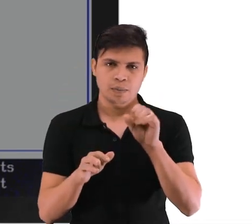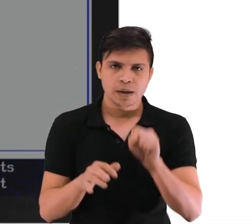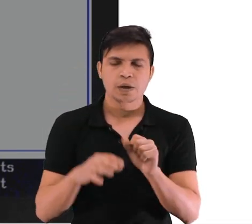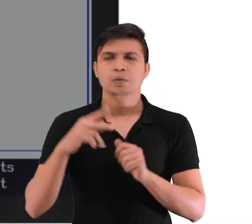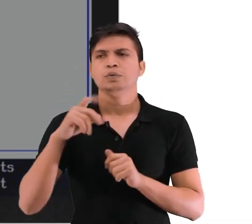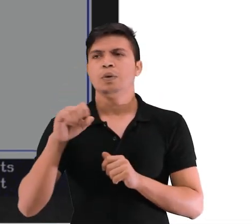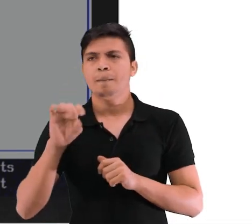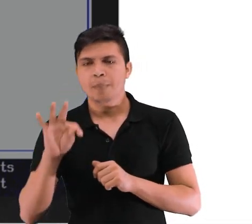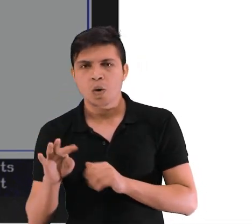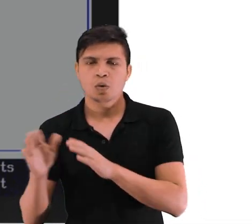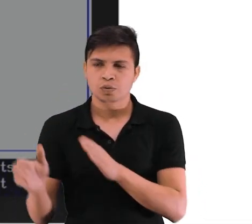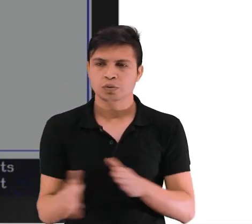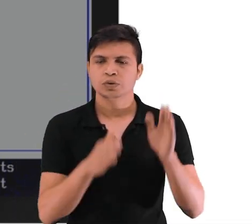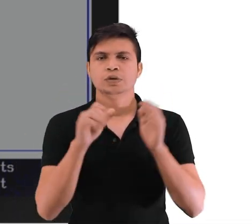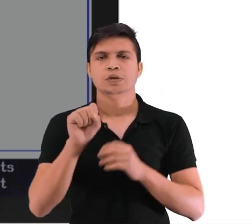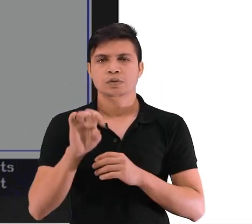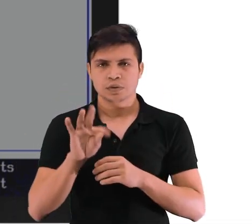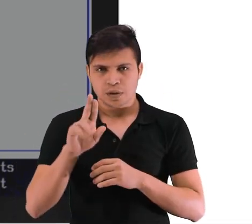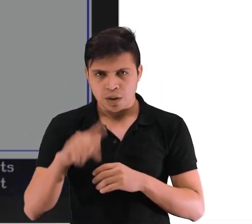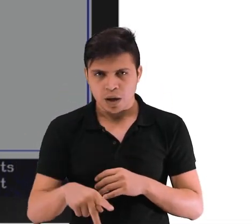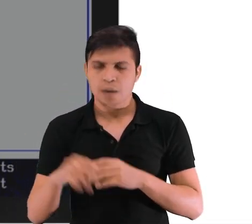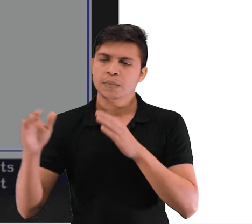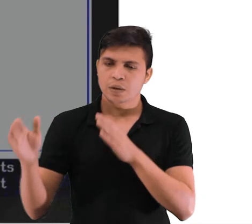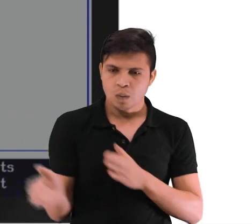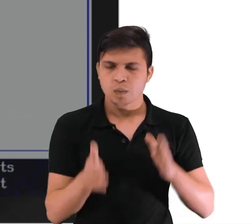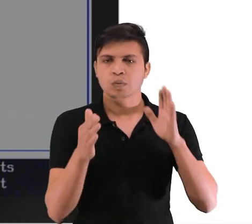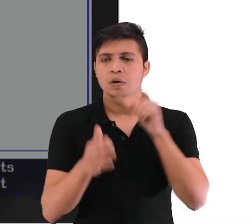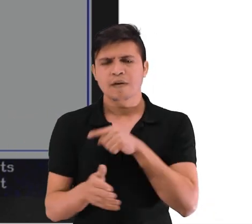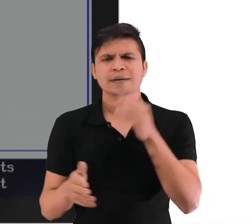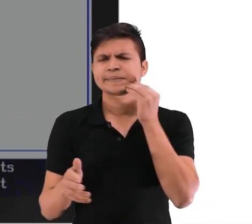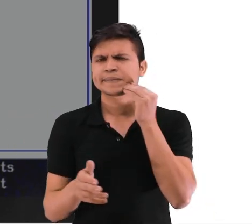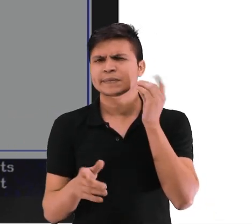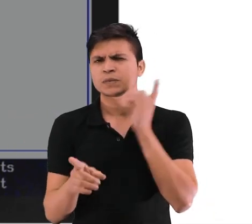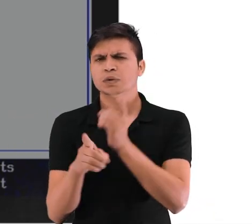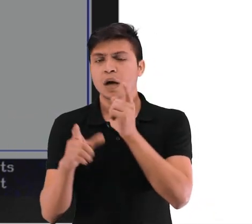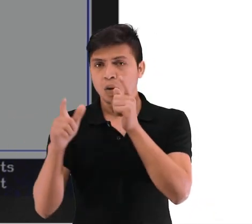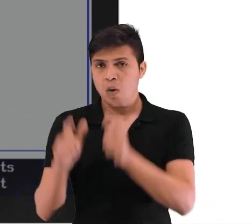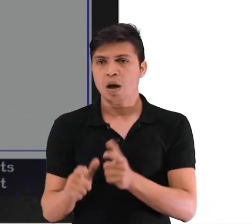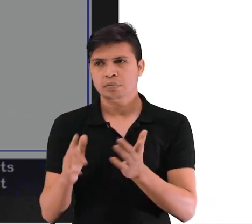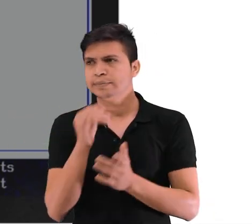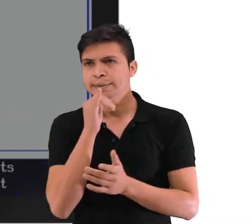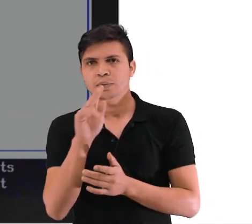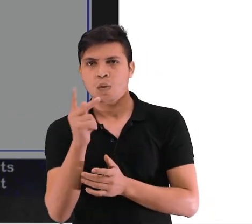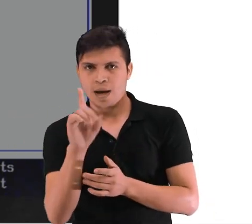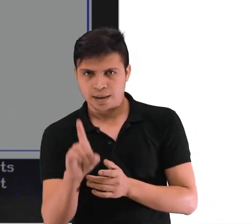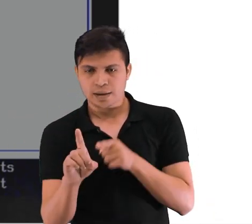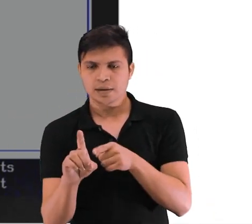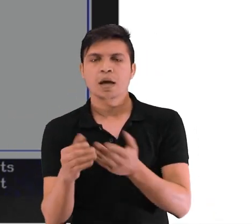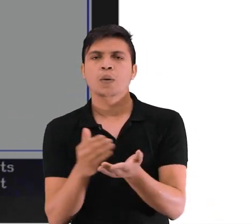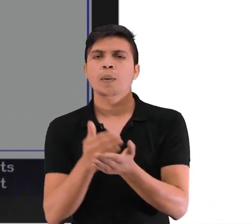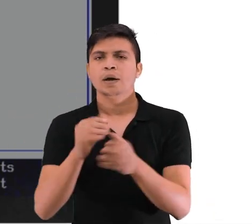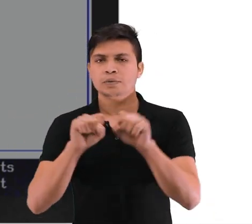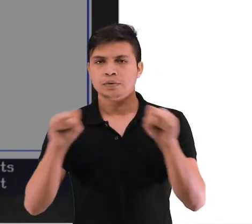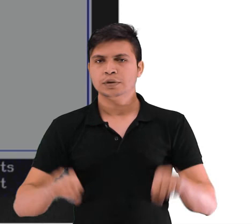passar pelo setup, ele vai tentar achar um local, no caso o seu HD, para inicializar o sistema